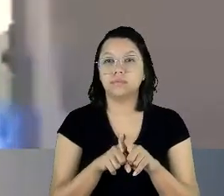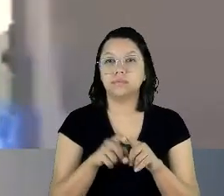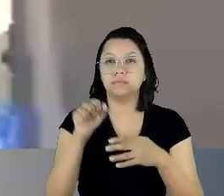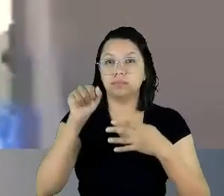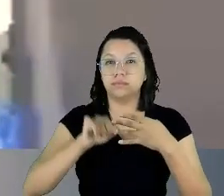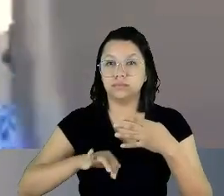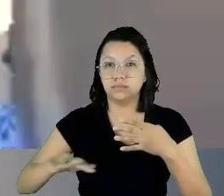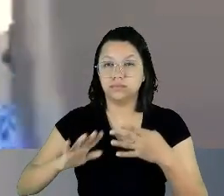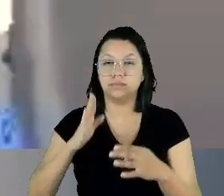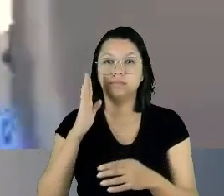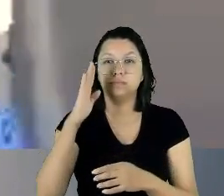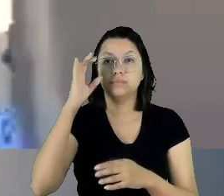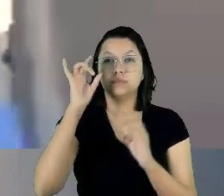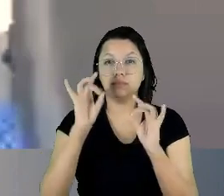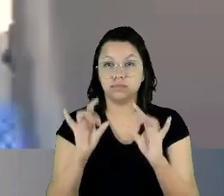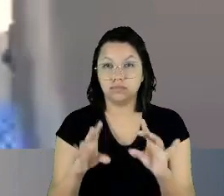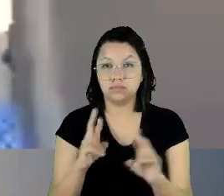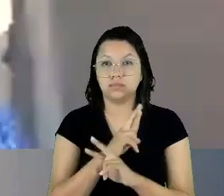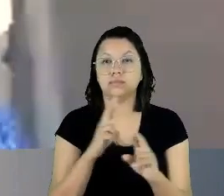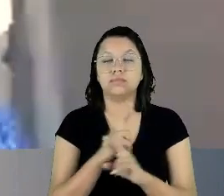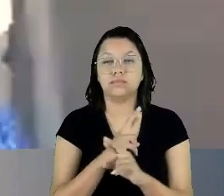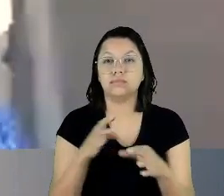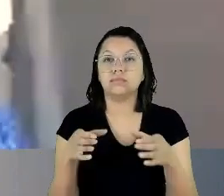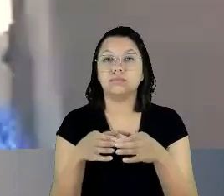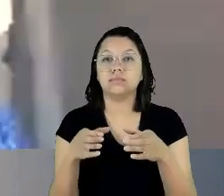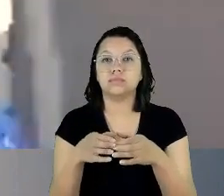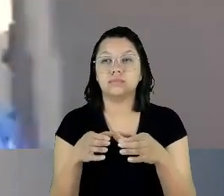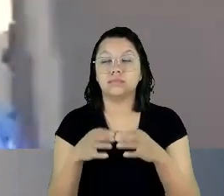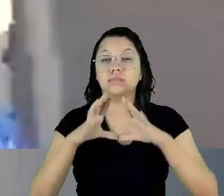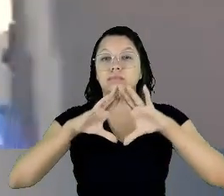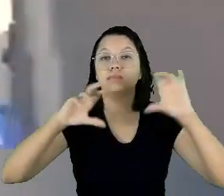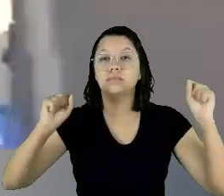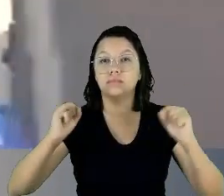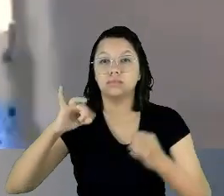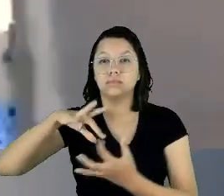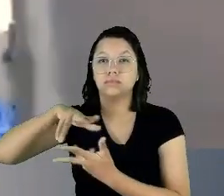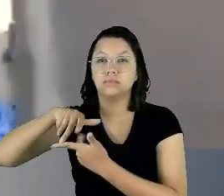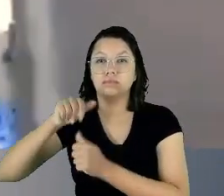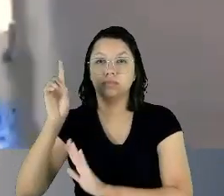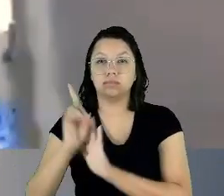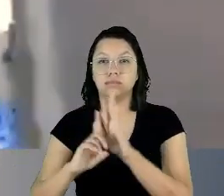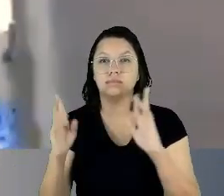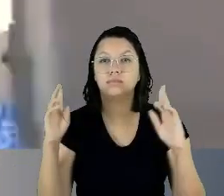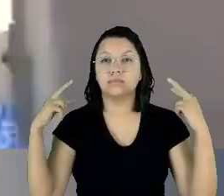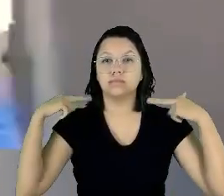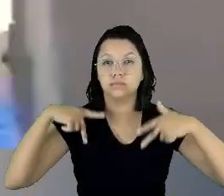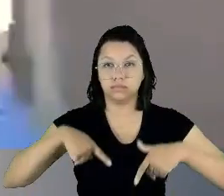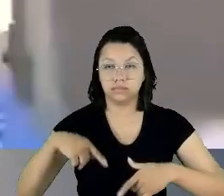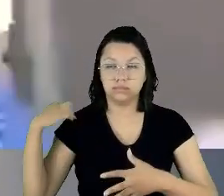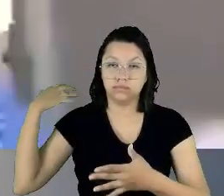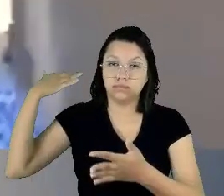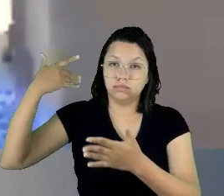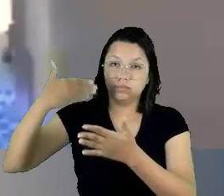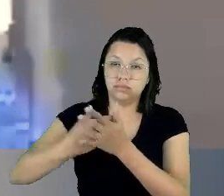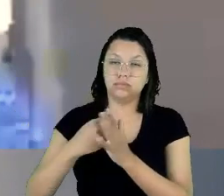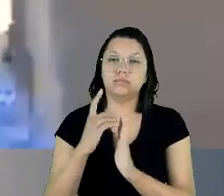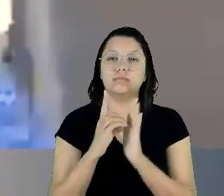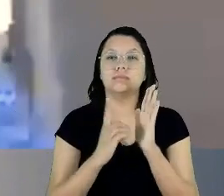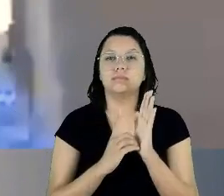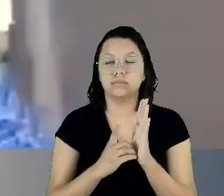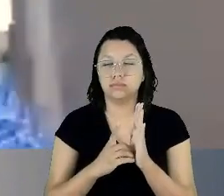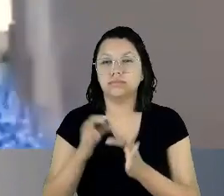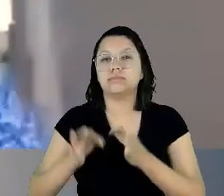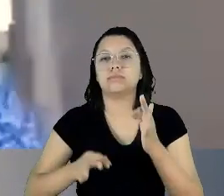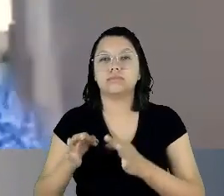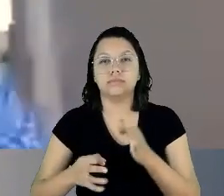pela jurisprudência, especialmente no âmbito da Corte Interamericana de Direitos Humanos, que ao longo dos últimos anos, das últimas décadas,